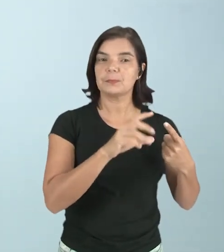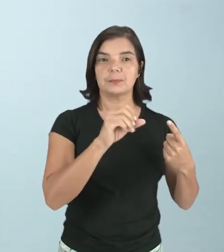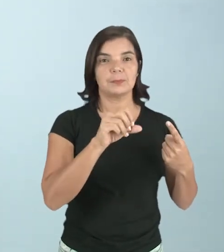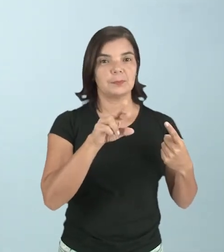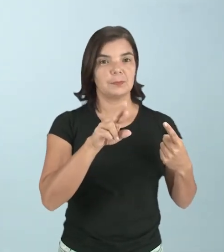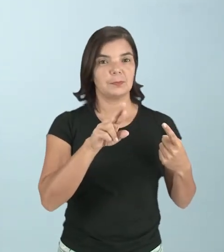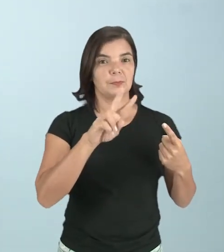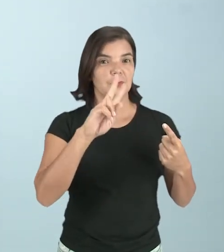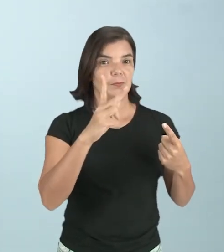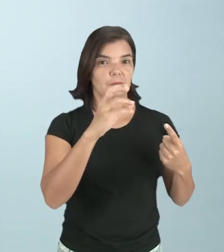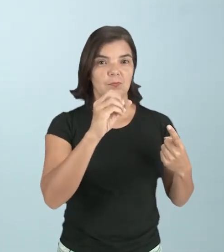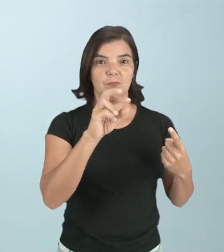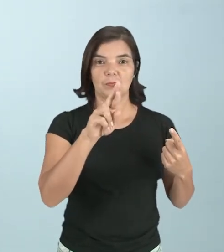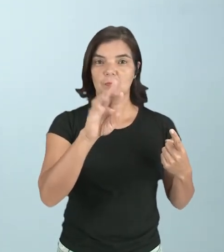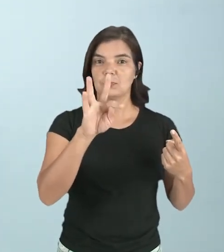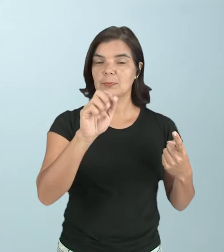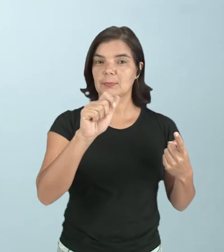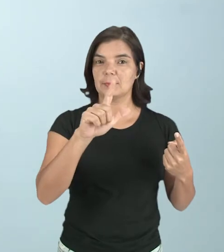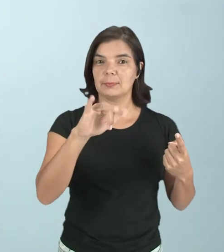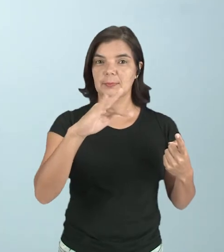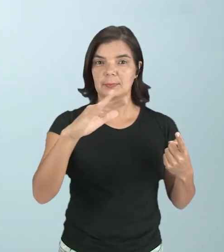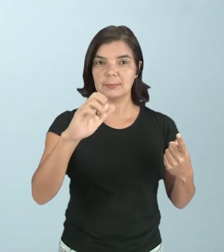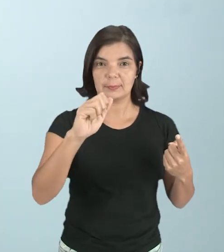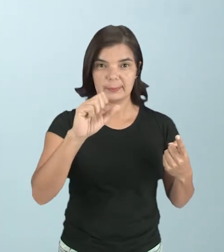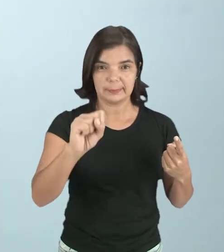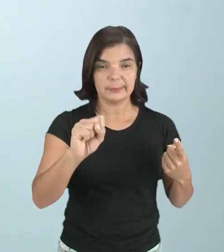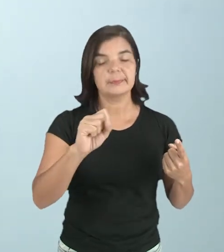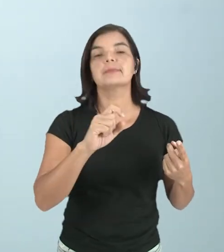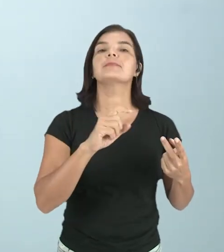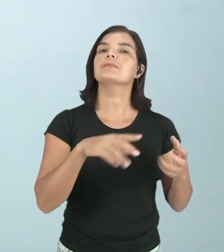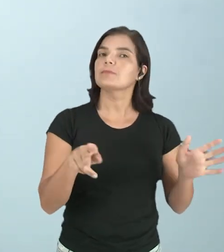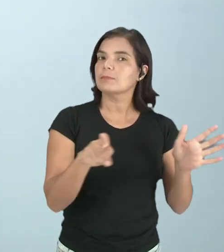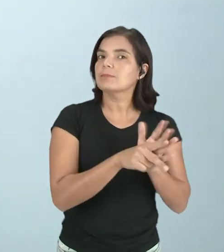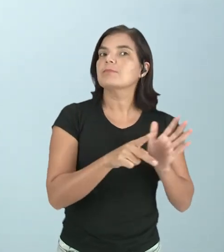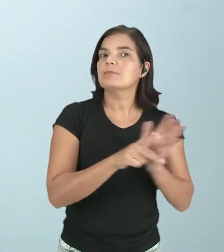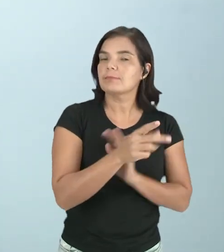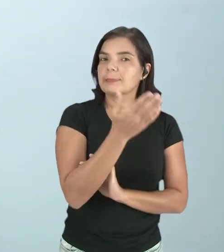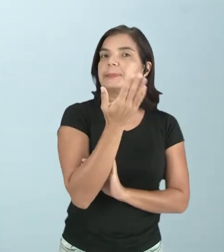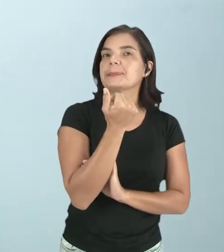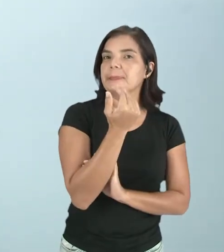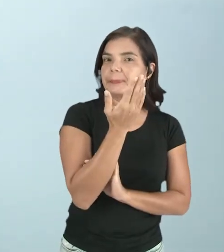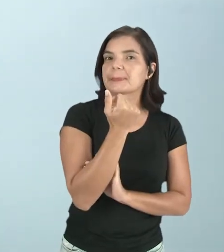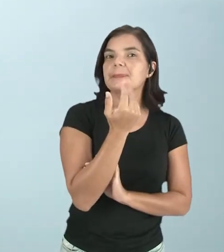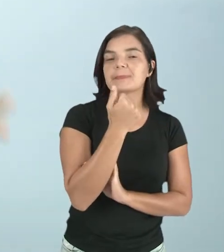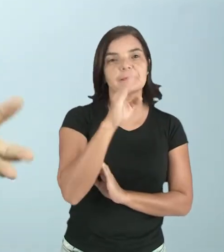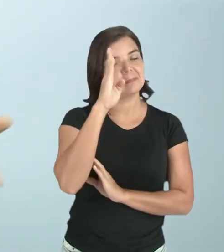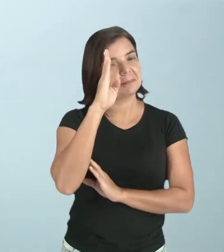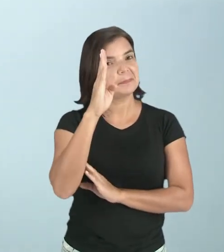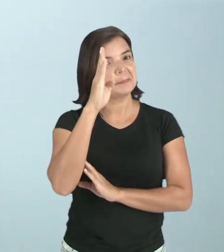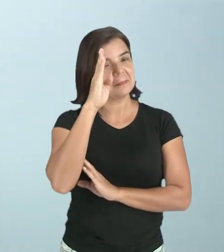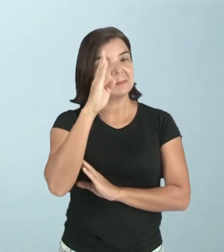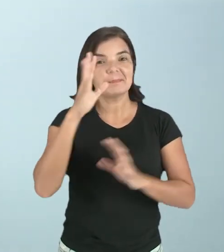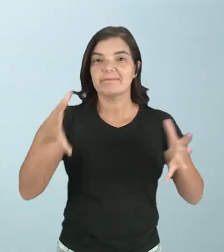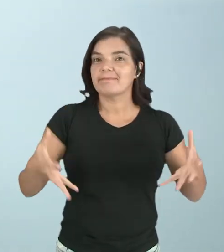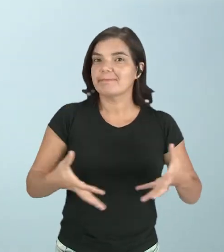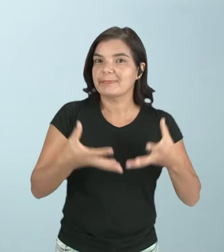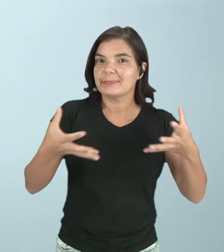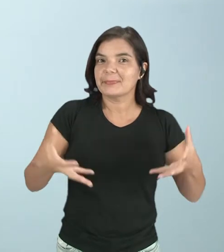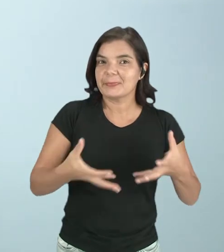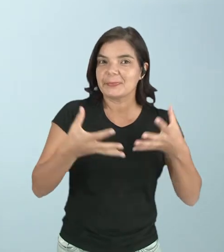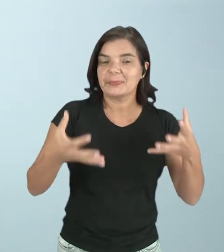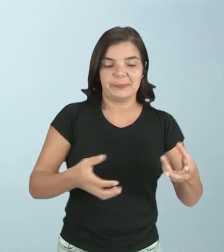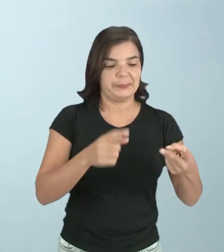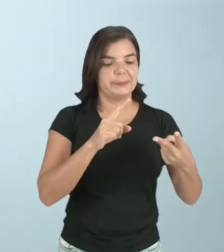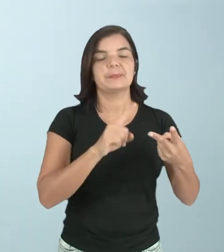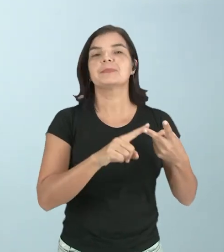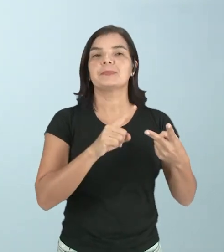Porque geralmente é cultivada em hortas, né? Faz parte da nossa alimentação, principalmente em saladas. Já